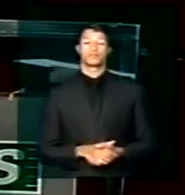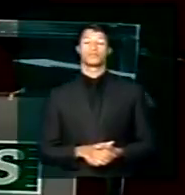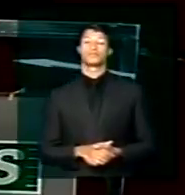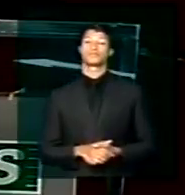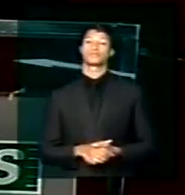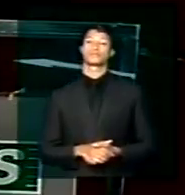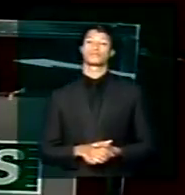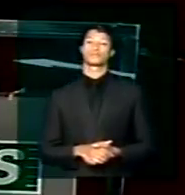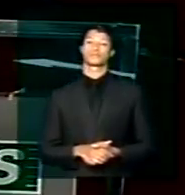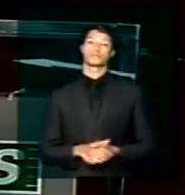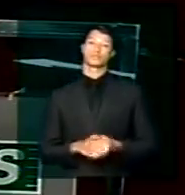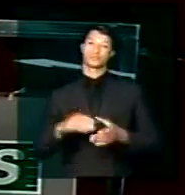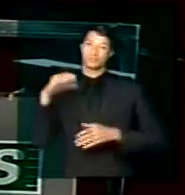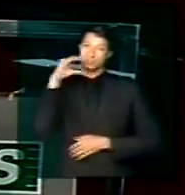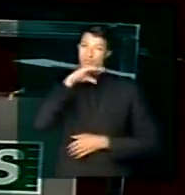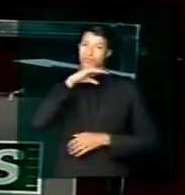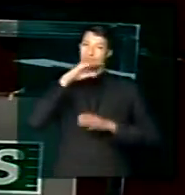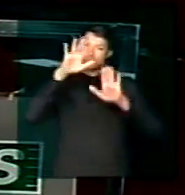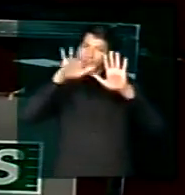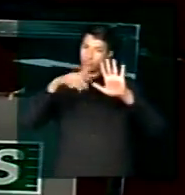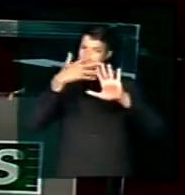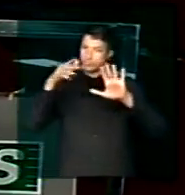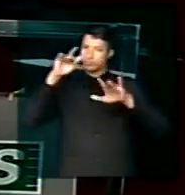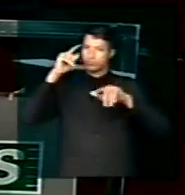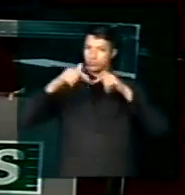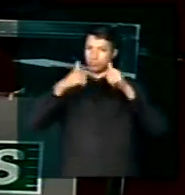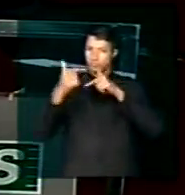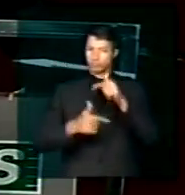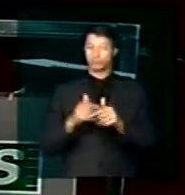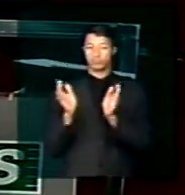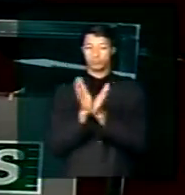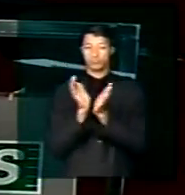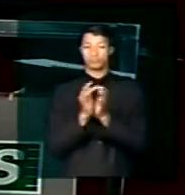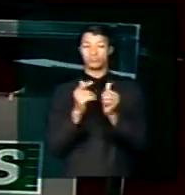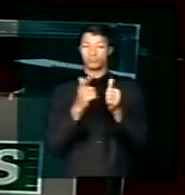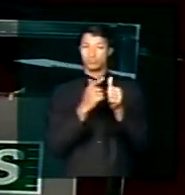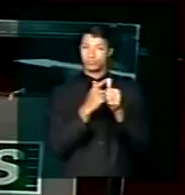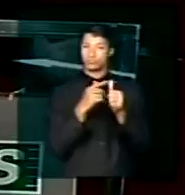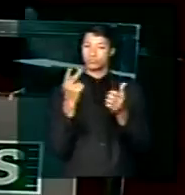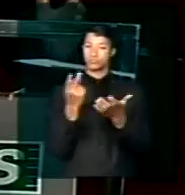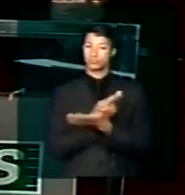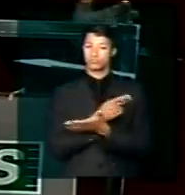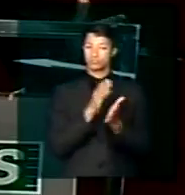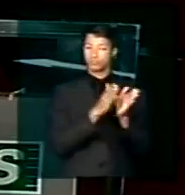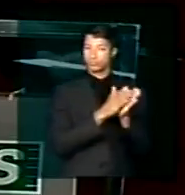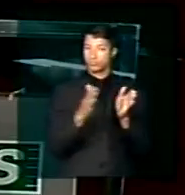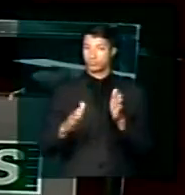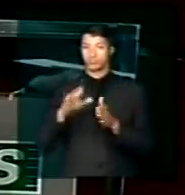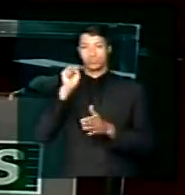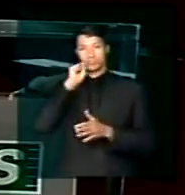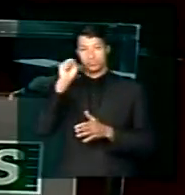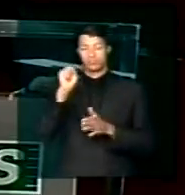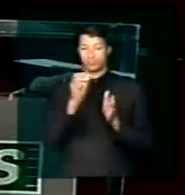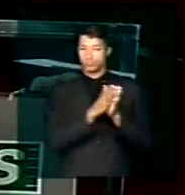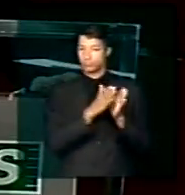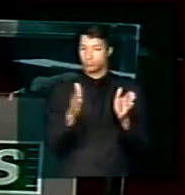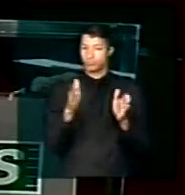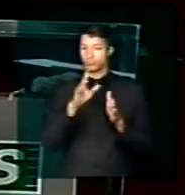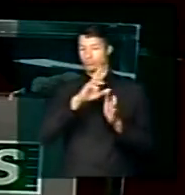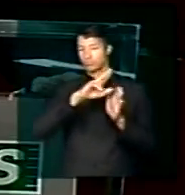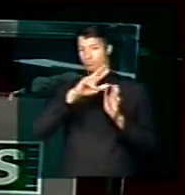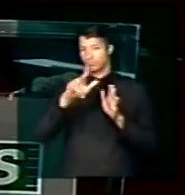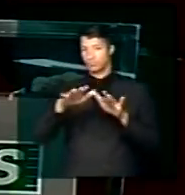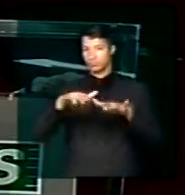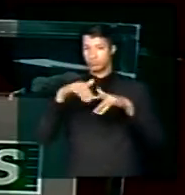Aqui está um breve plano de trabalho da nossa comissão. A primeira fase, que ela acontece ao longo do mês de abril, ela é composta por